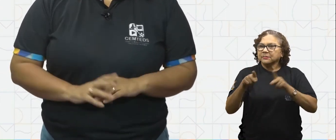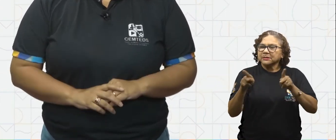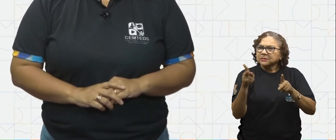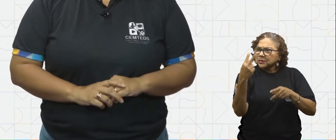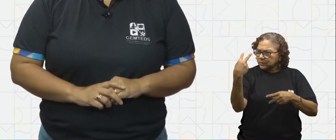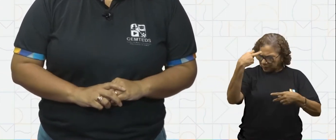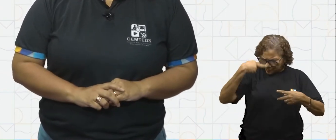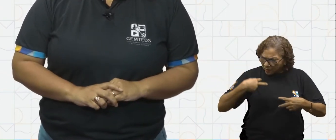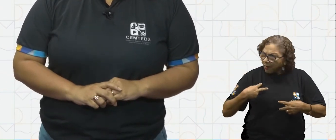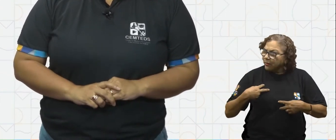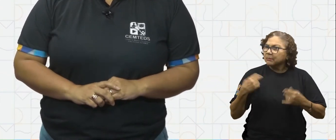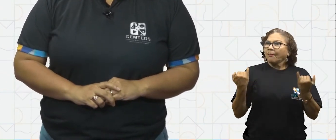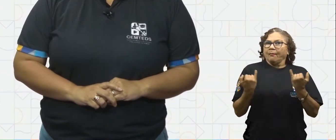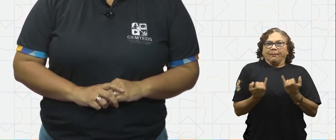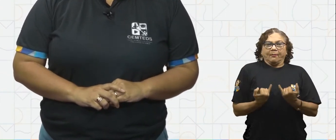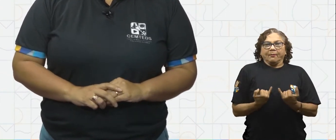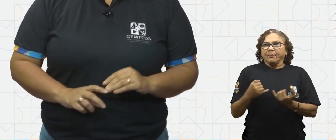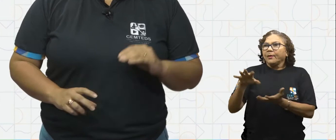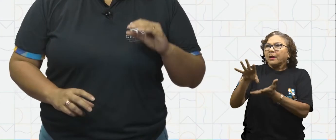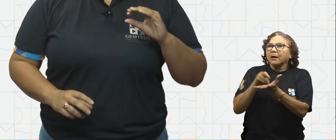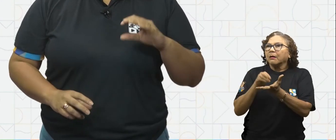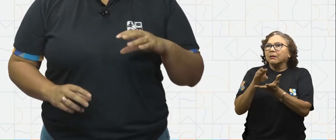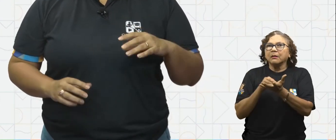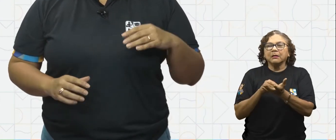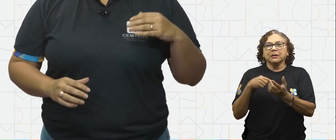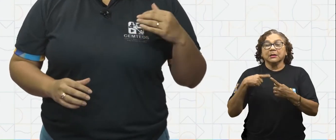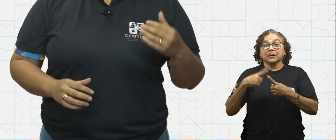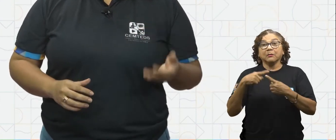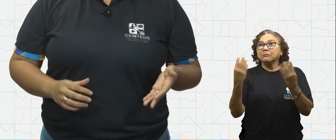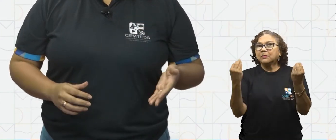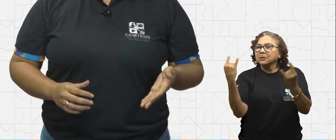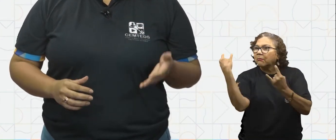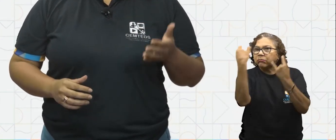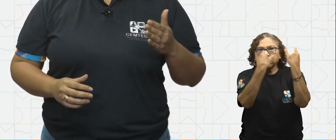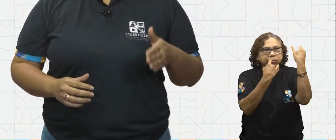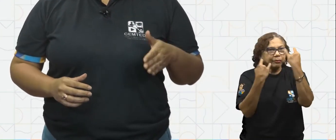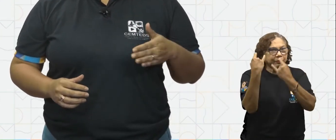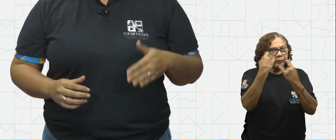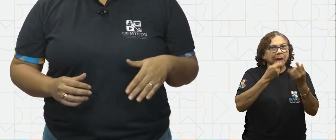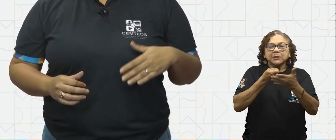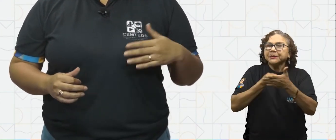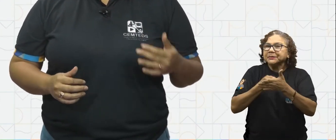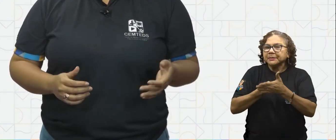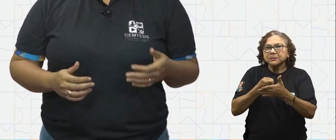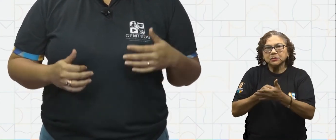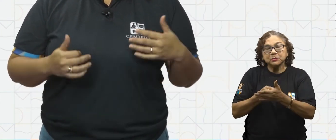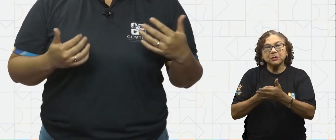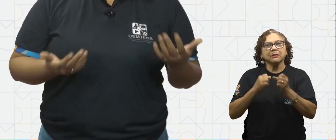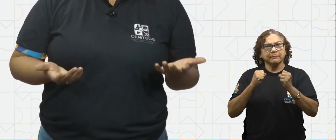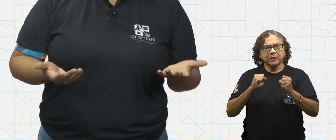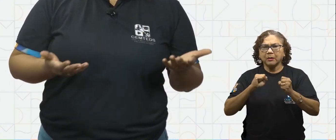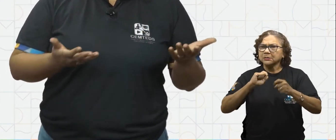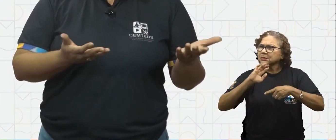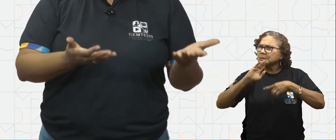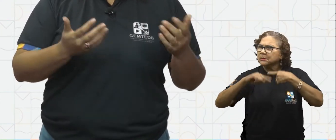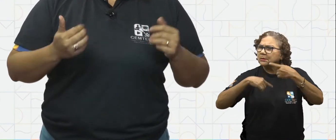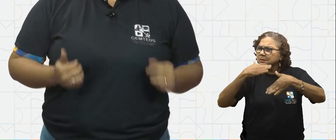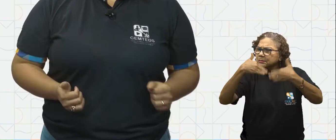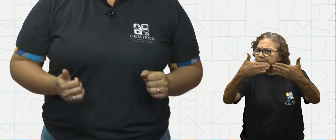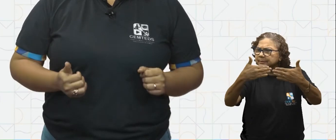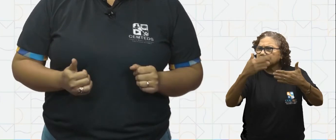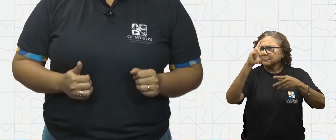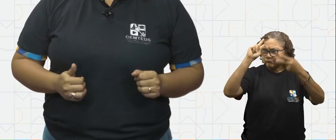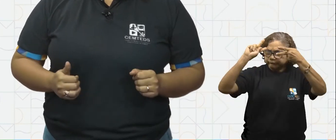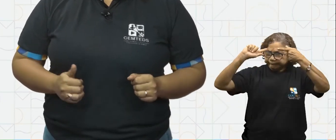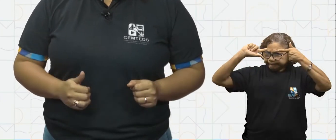da beleza. Algumas pessoas são levadas por essa ditadura e podem acabar desenvolvendo distúrbios como a